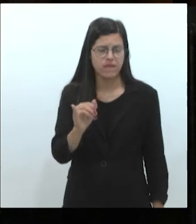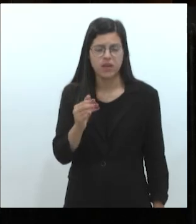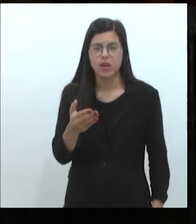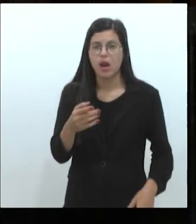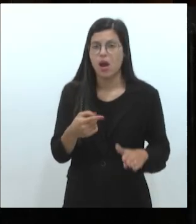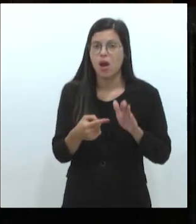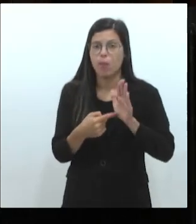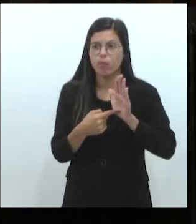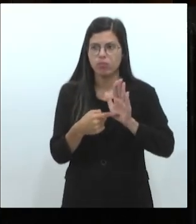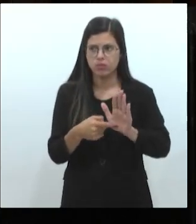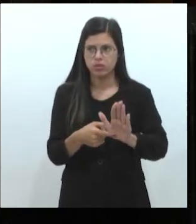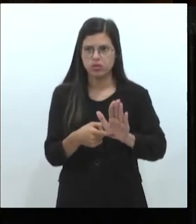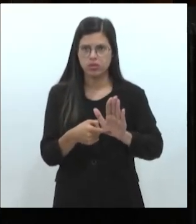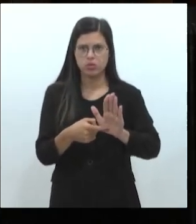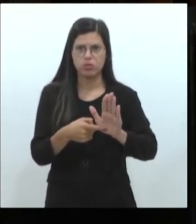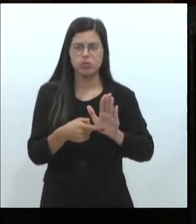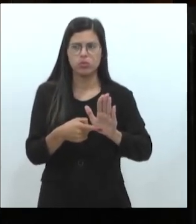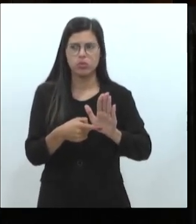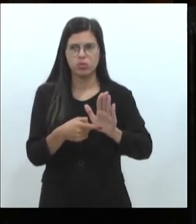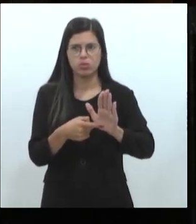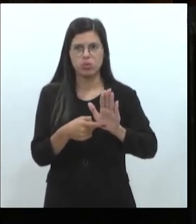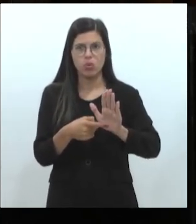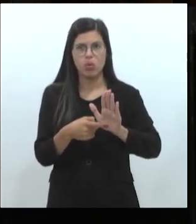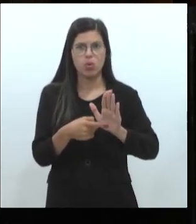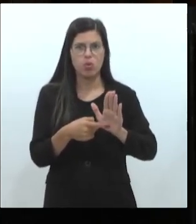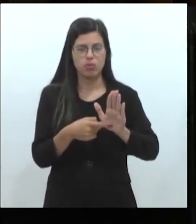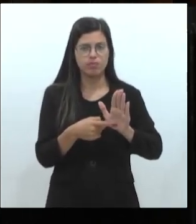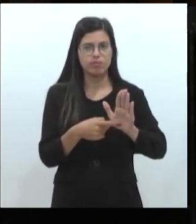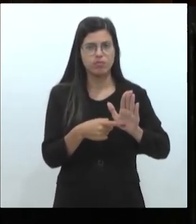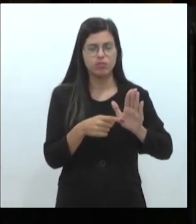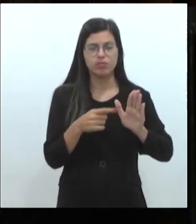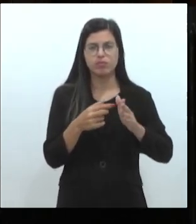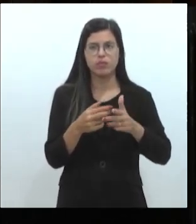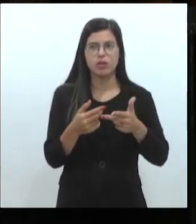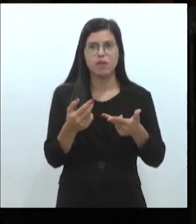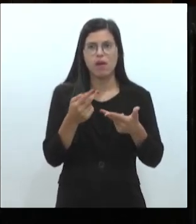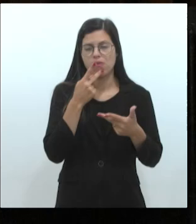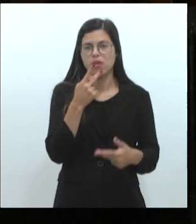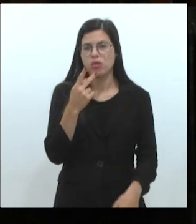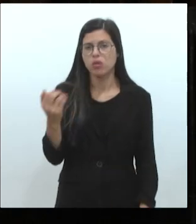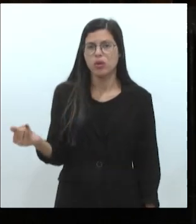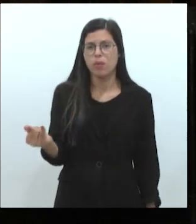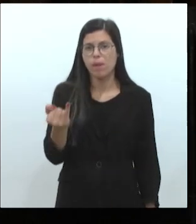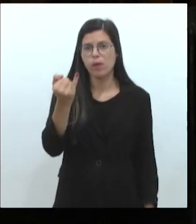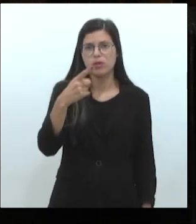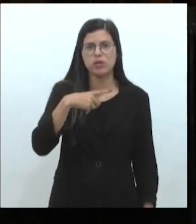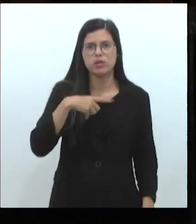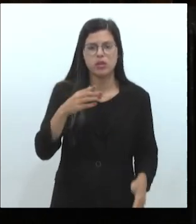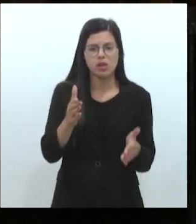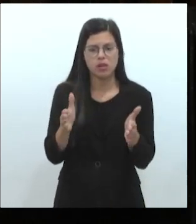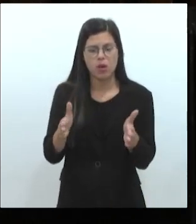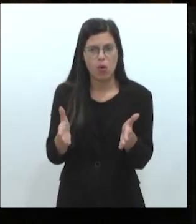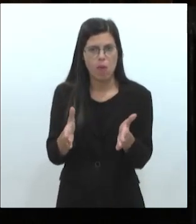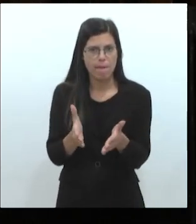apresentou uma posição de que o importante era até o Porto do Açu.